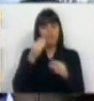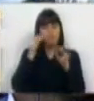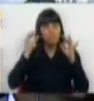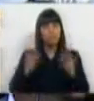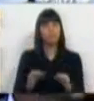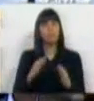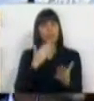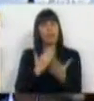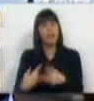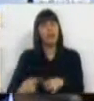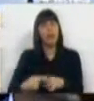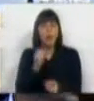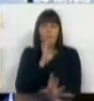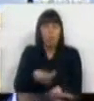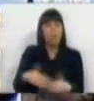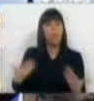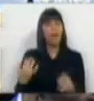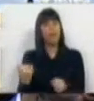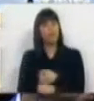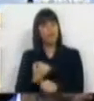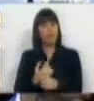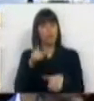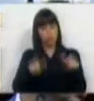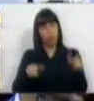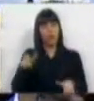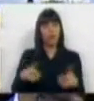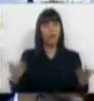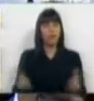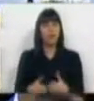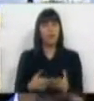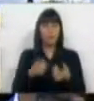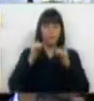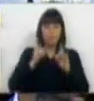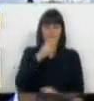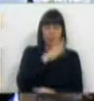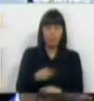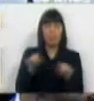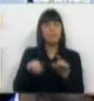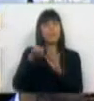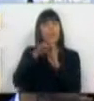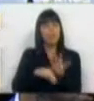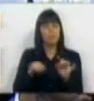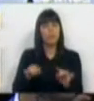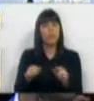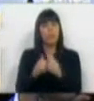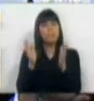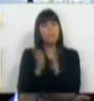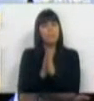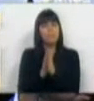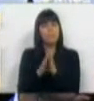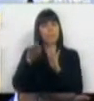um fator de desmotivação dos funcionários e a implementação deste programa, todo